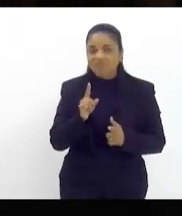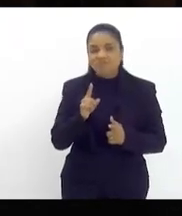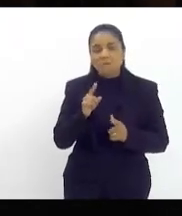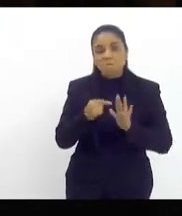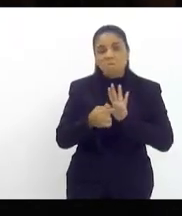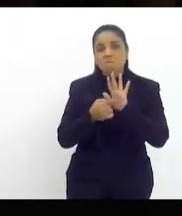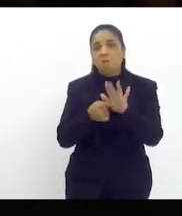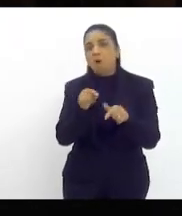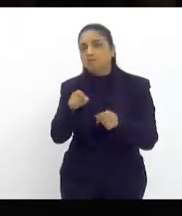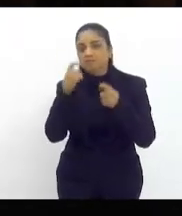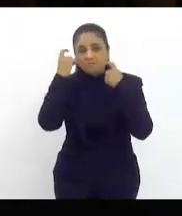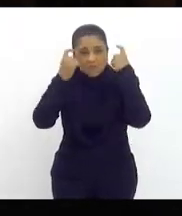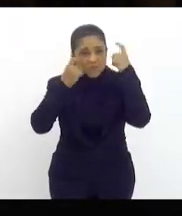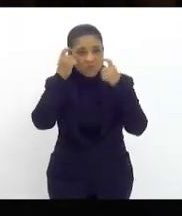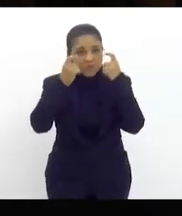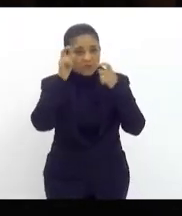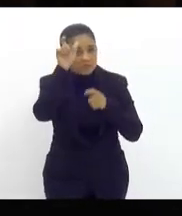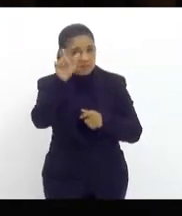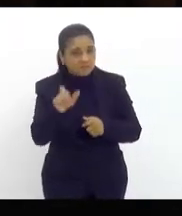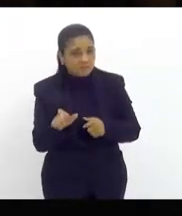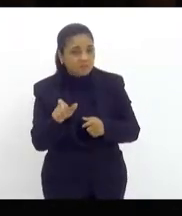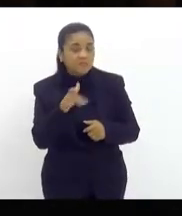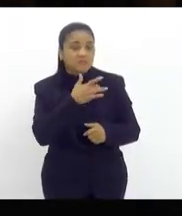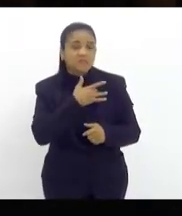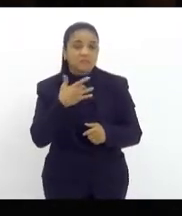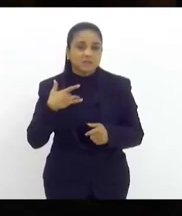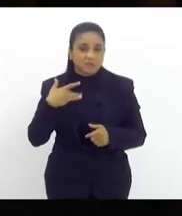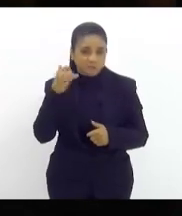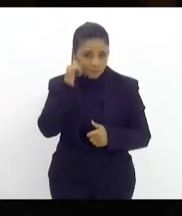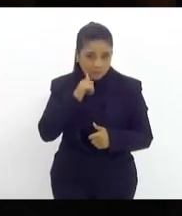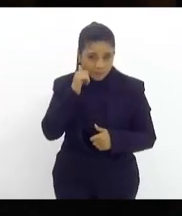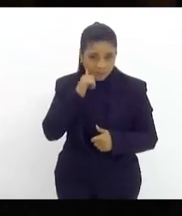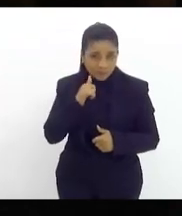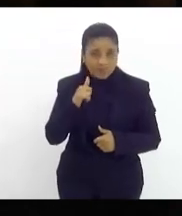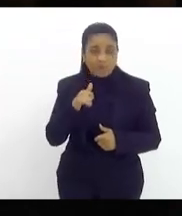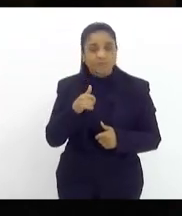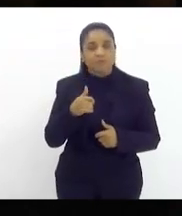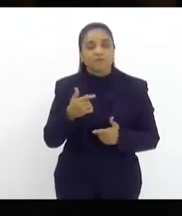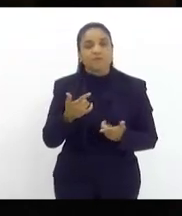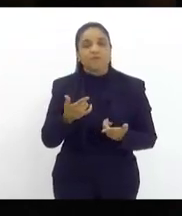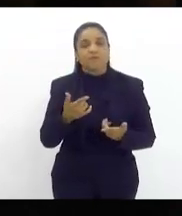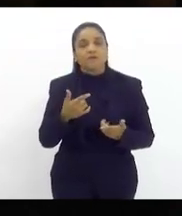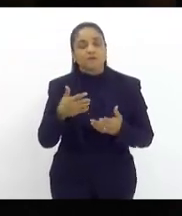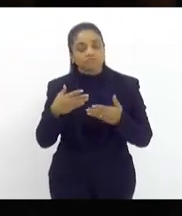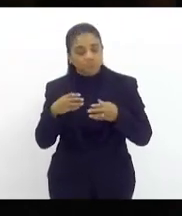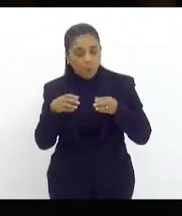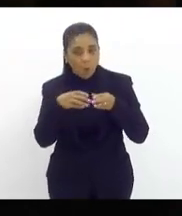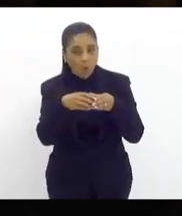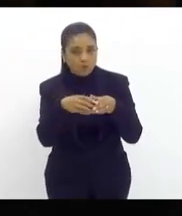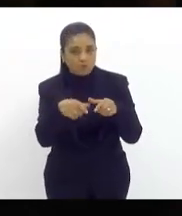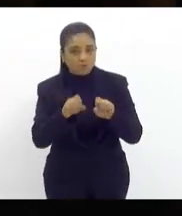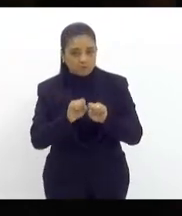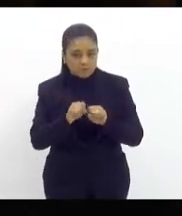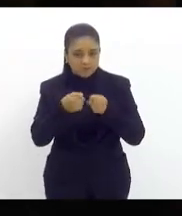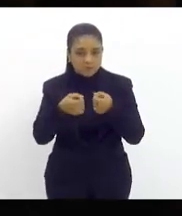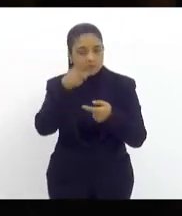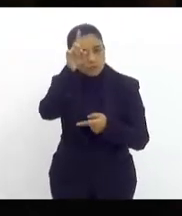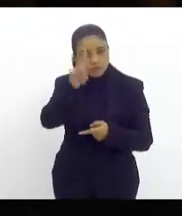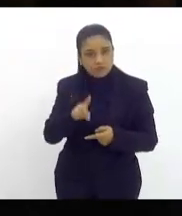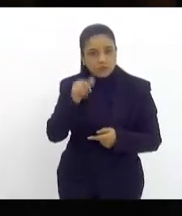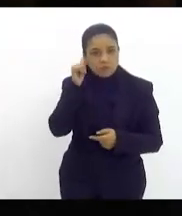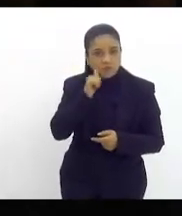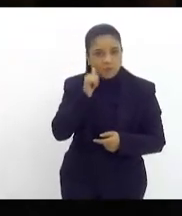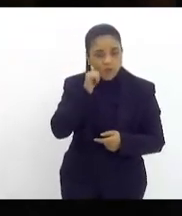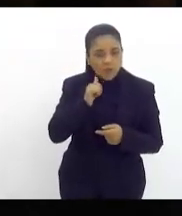preocupante com relação ao seu cotidiano. E nós estivemos lá com a Comissão de Defesa dos Direitos da Mulher,